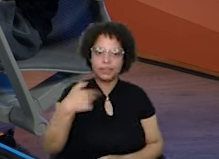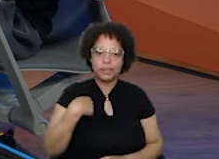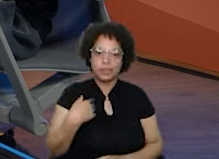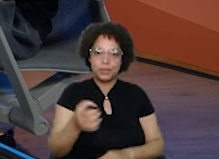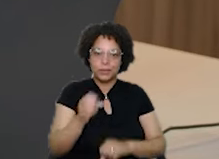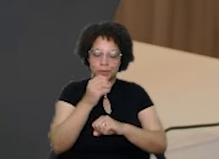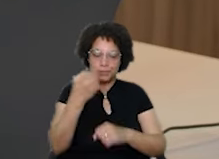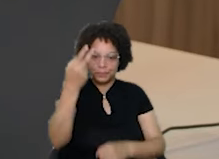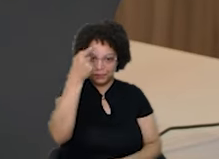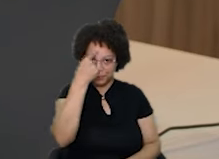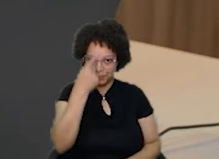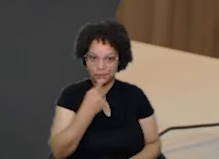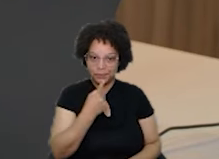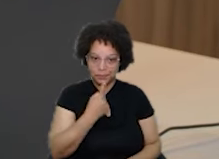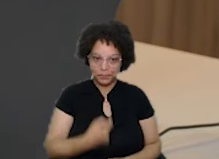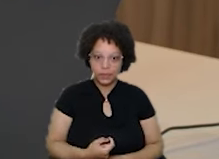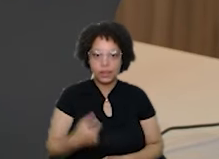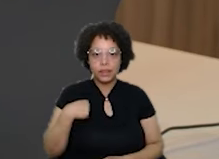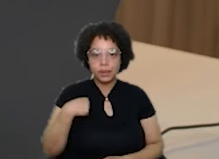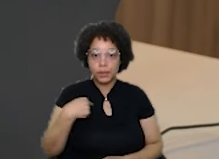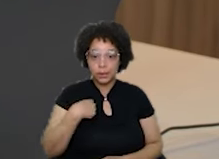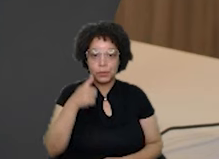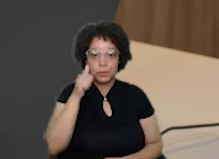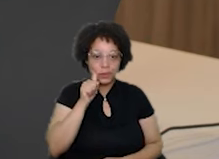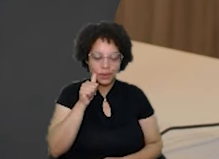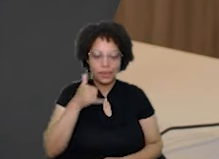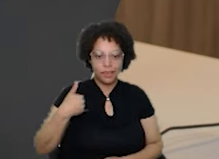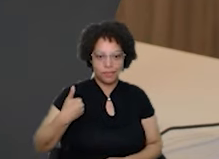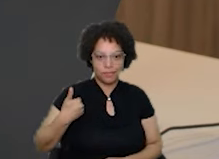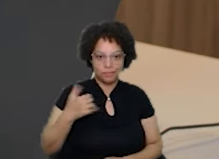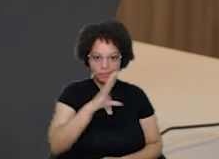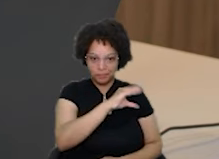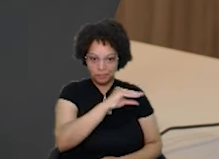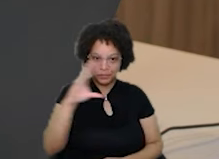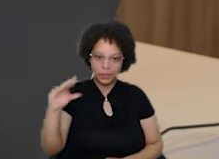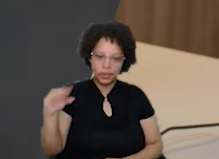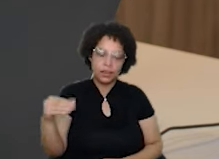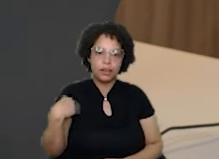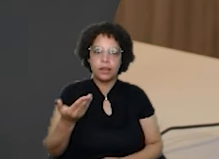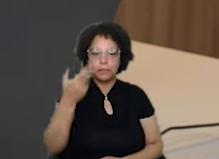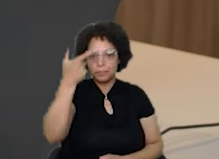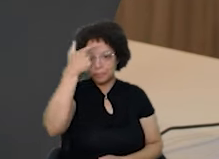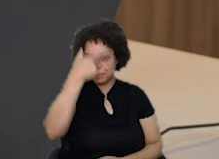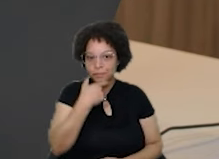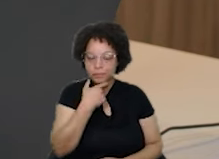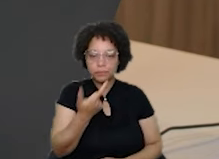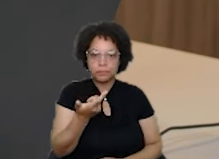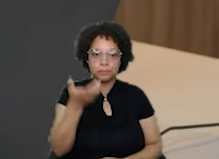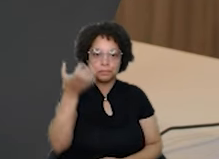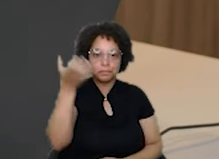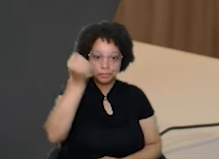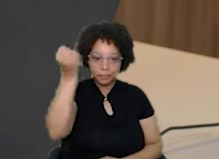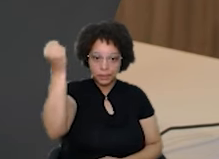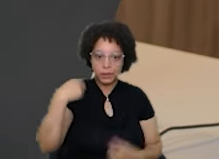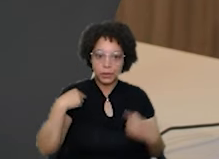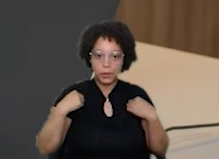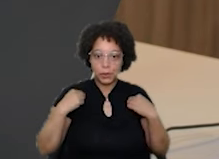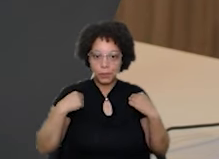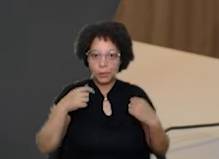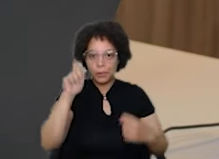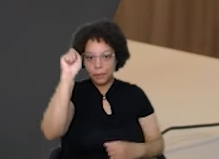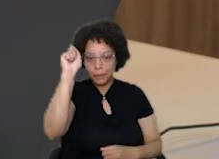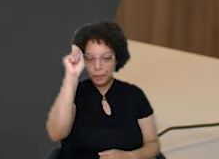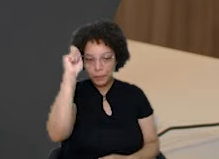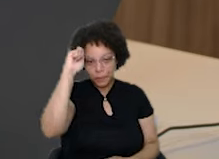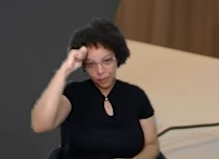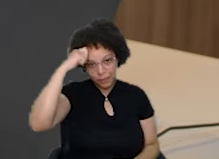autodescrição eu sou uma mulher de meia idade pele branca cabelos castanhos estou com uma blusa preta e eu uso óculos